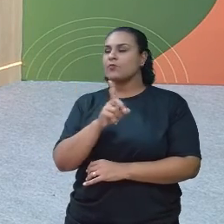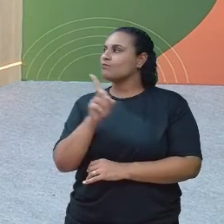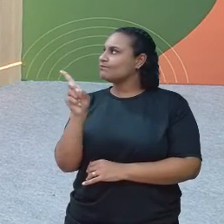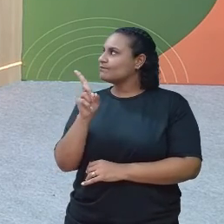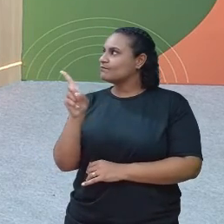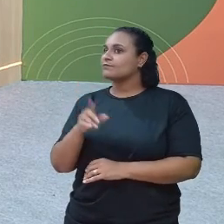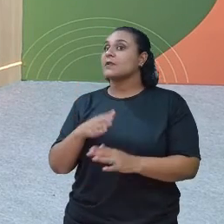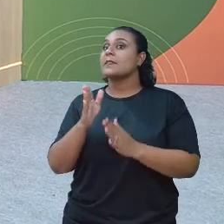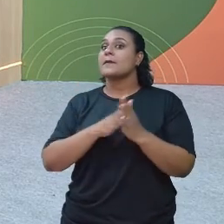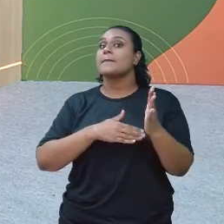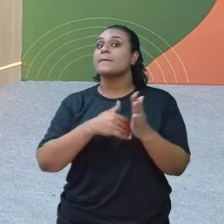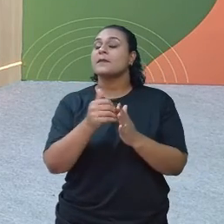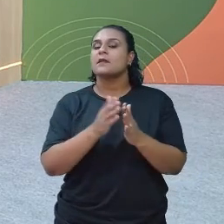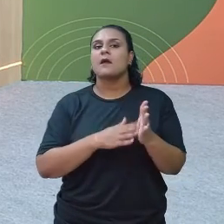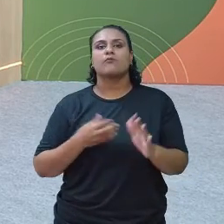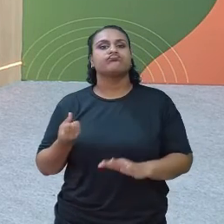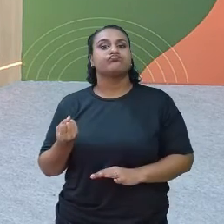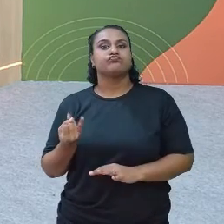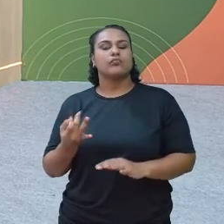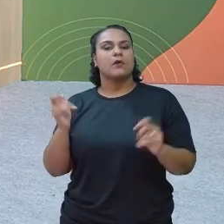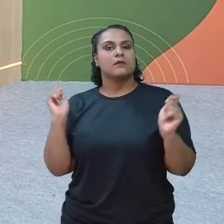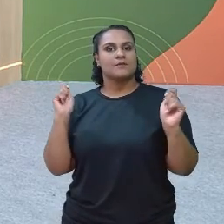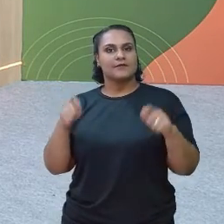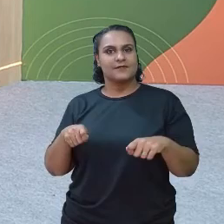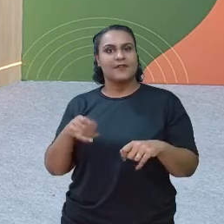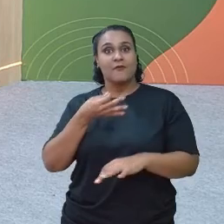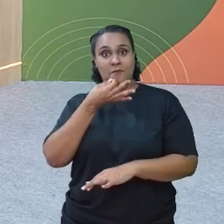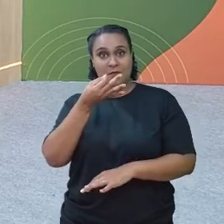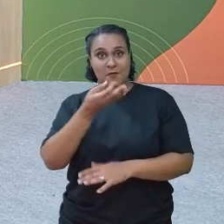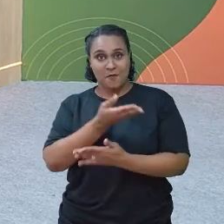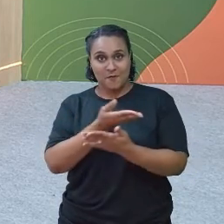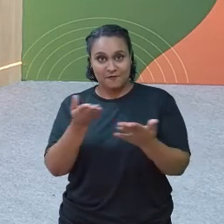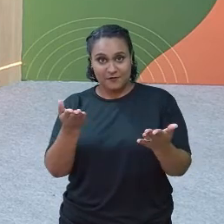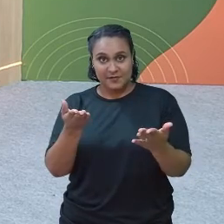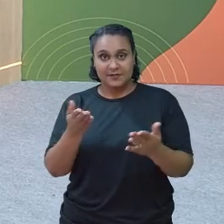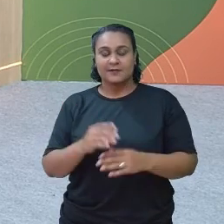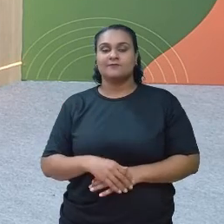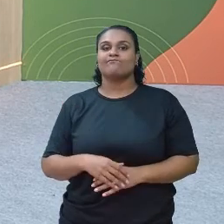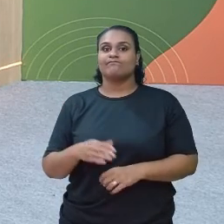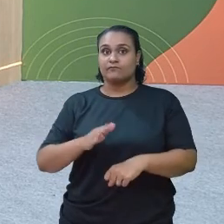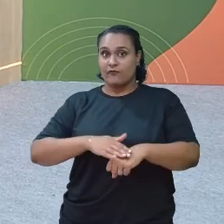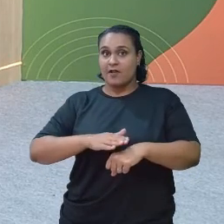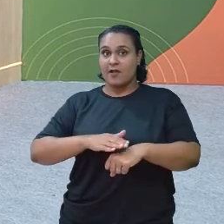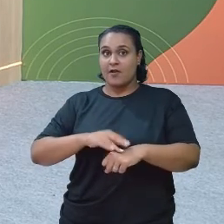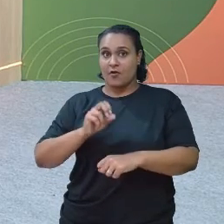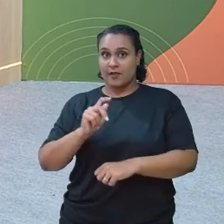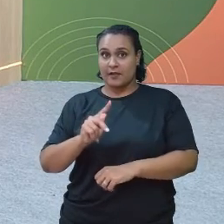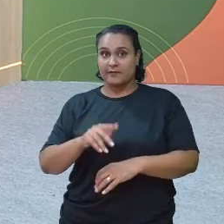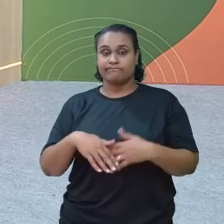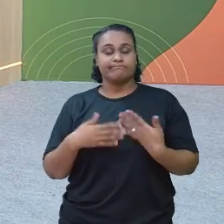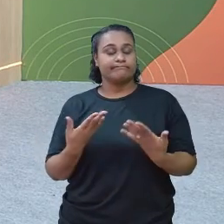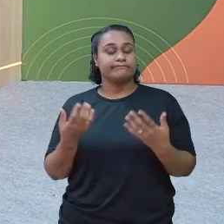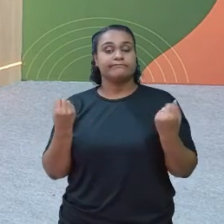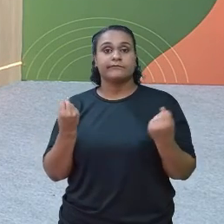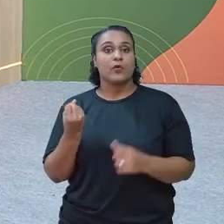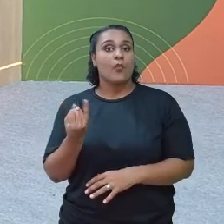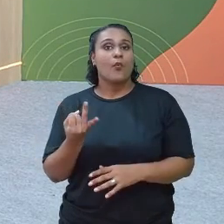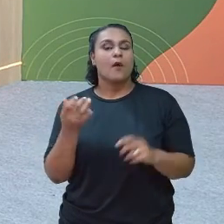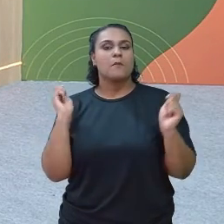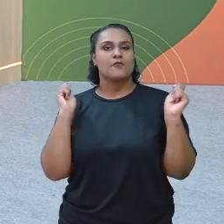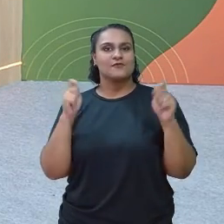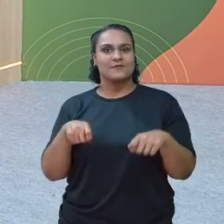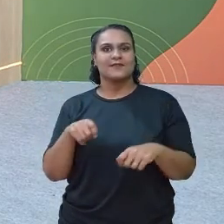situação, de você pintar, de quantas possibilidades. Fica a sugestão para você fazer aí, tá certo? Quantas possibilidades cada